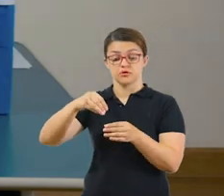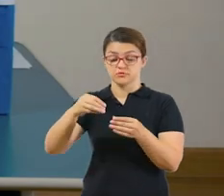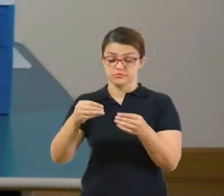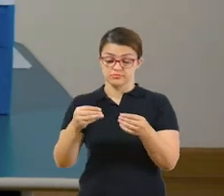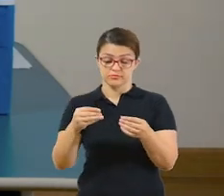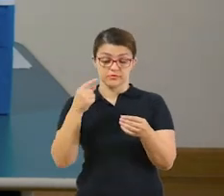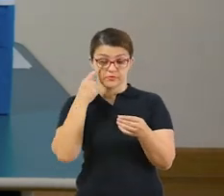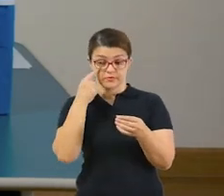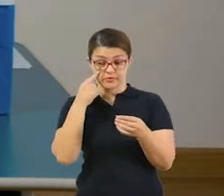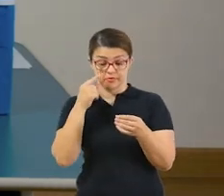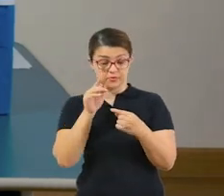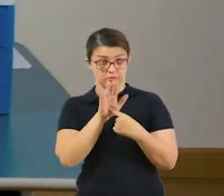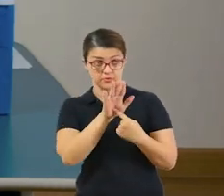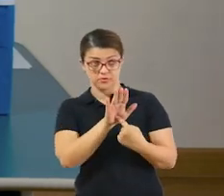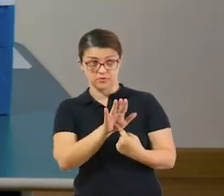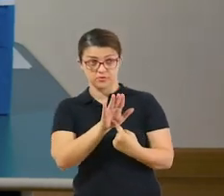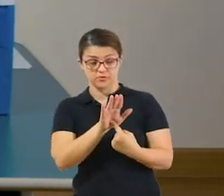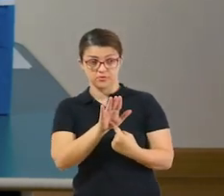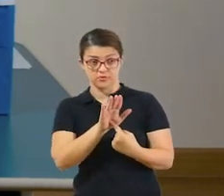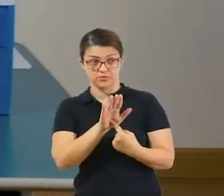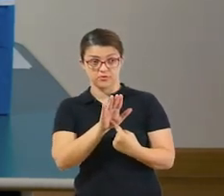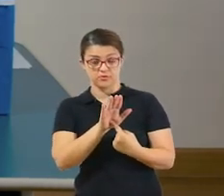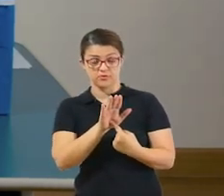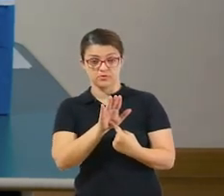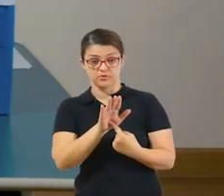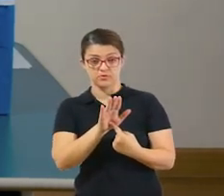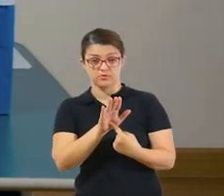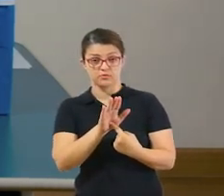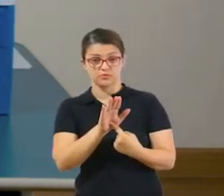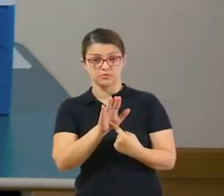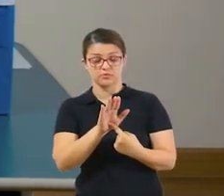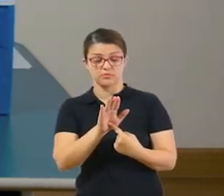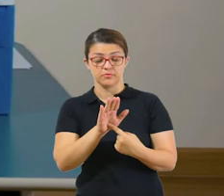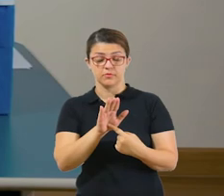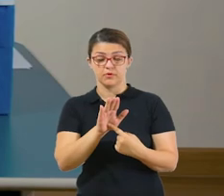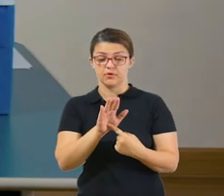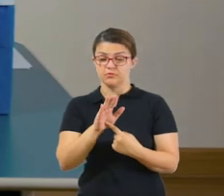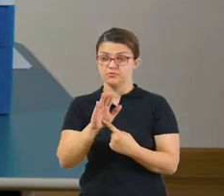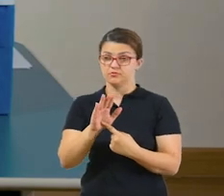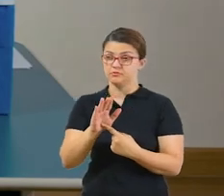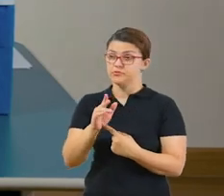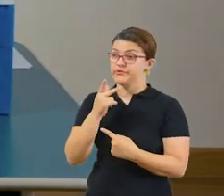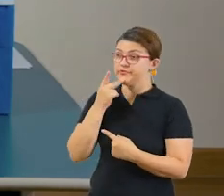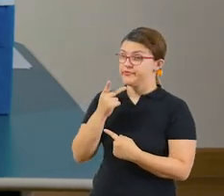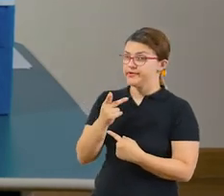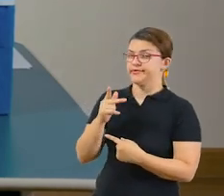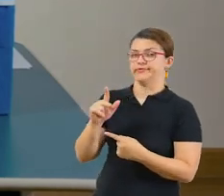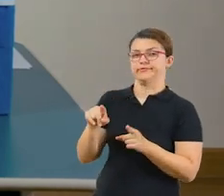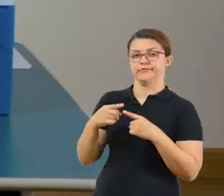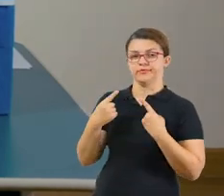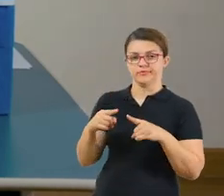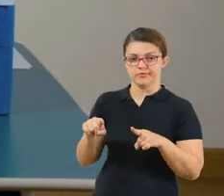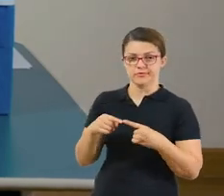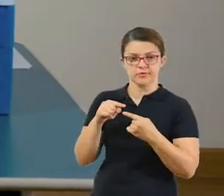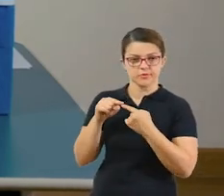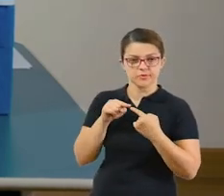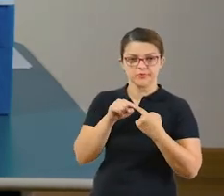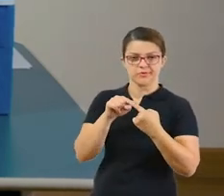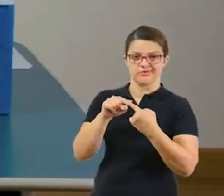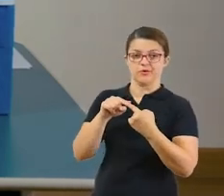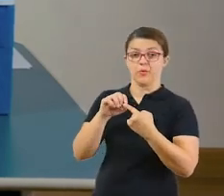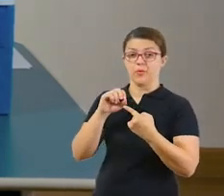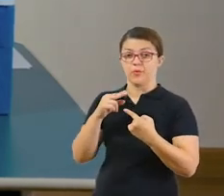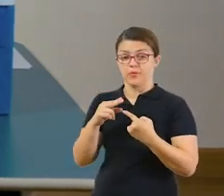A criança vai retirar, mostrar para a pessoa que está ao lado e vai pedir que essa pessoa cante uma música